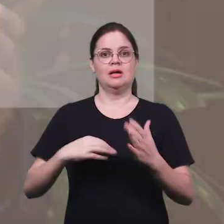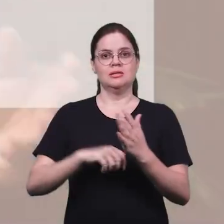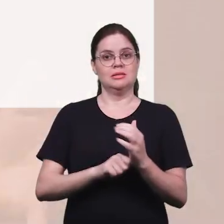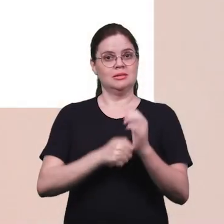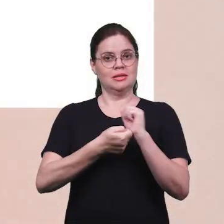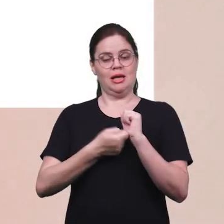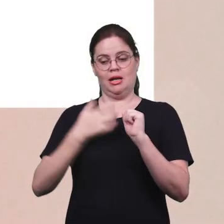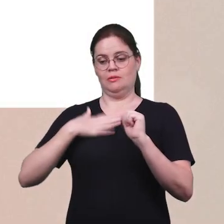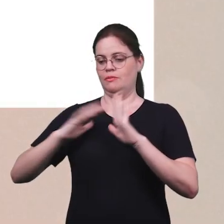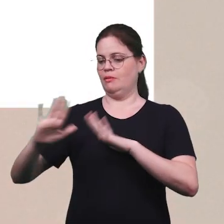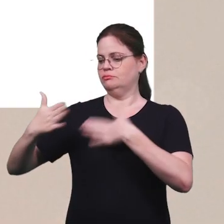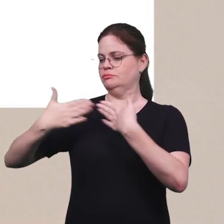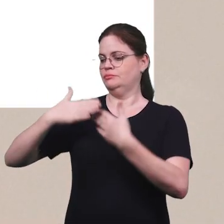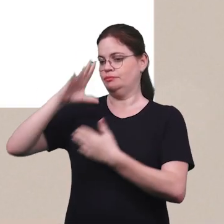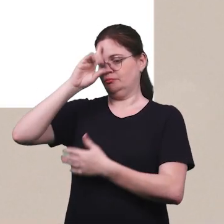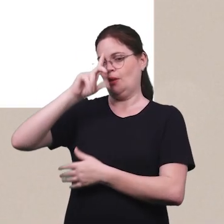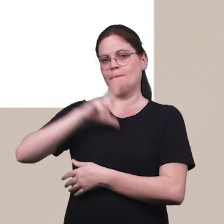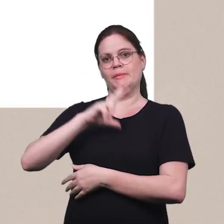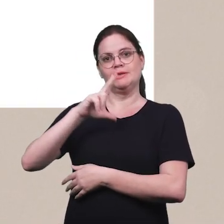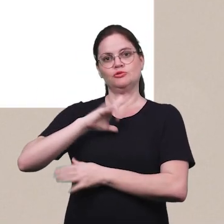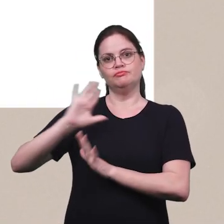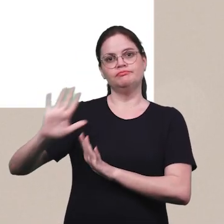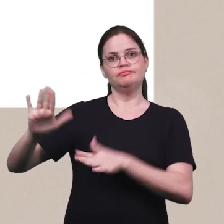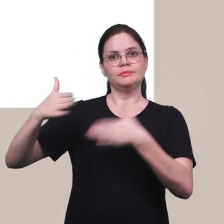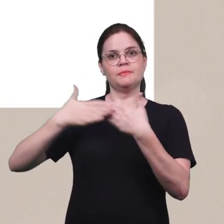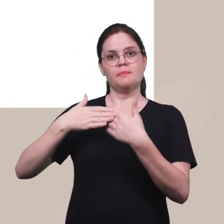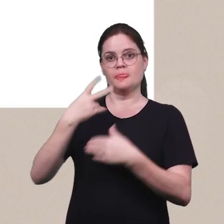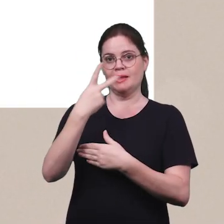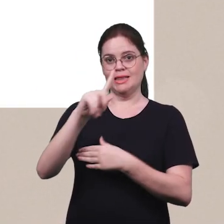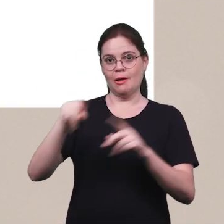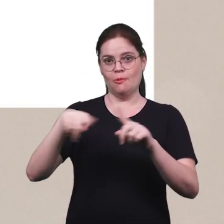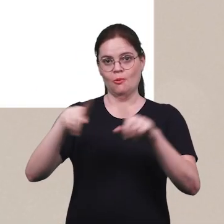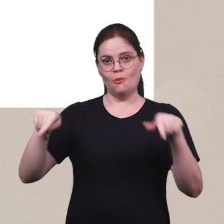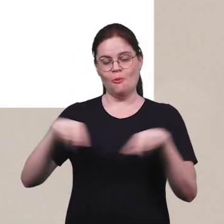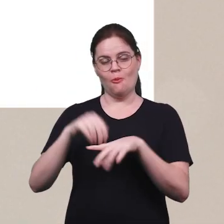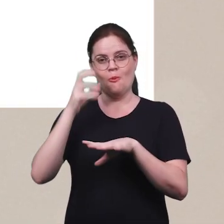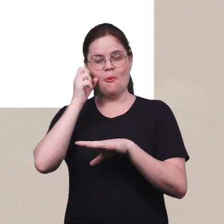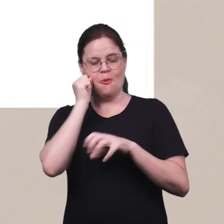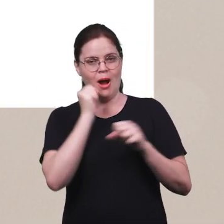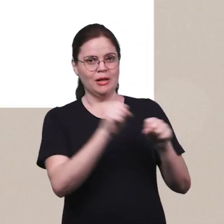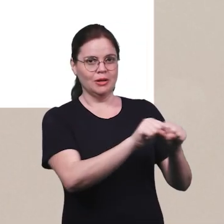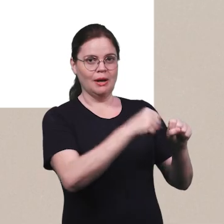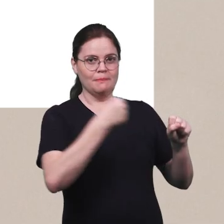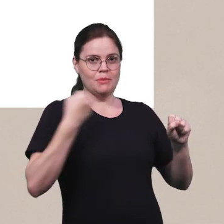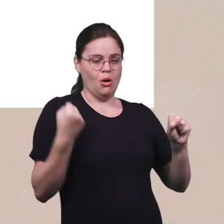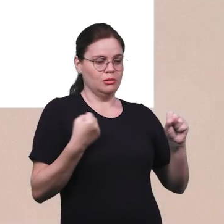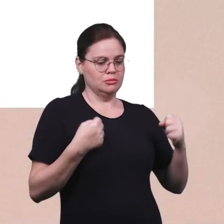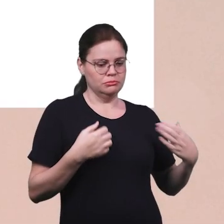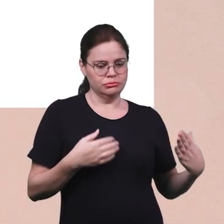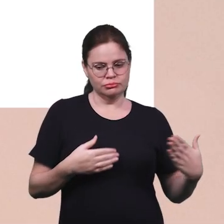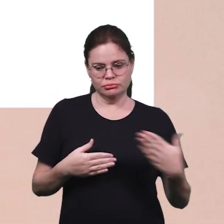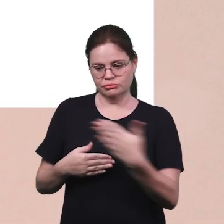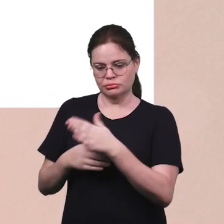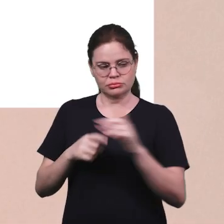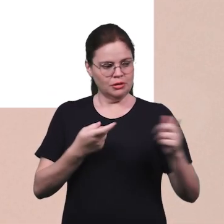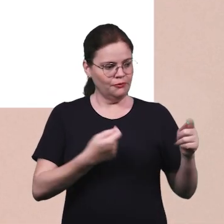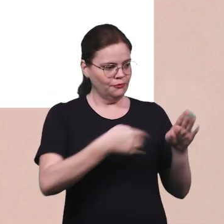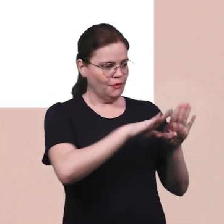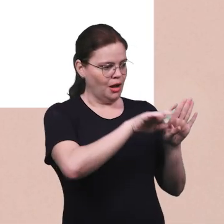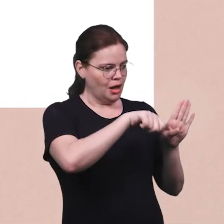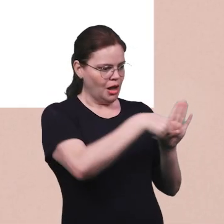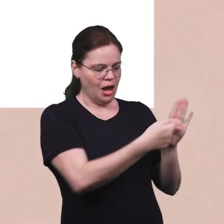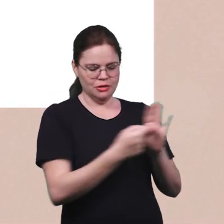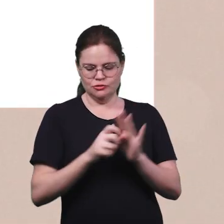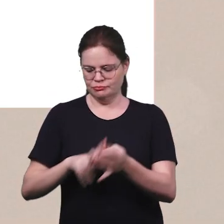Entra no teu quarto e fala ao teu Pai, não é isso, que está no céu, que em segredo te ouve, mas que